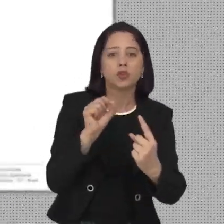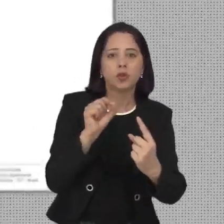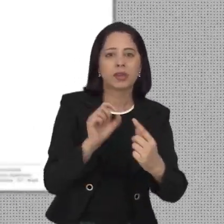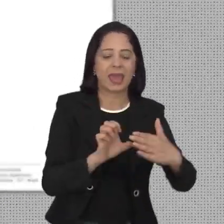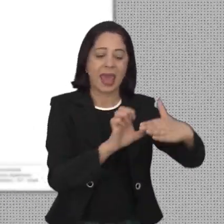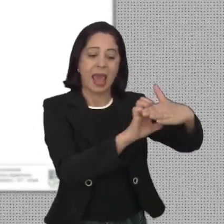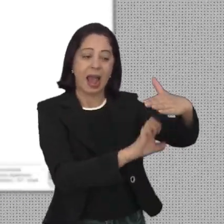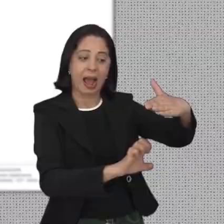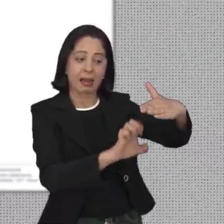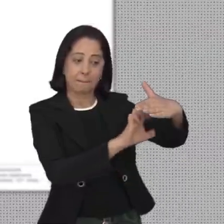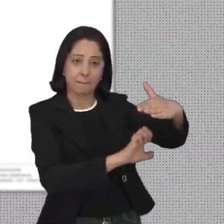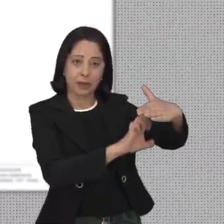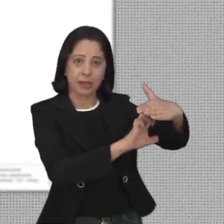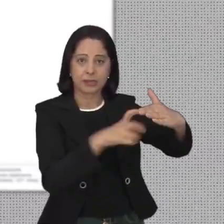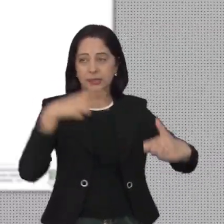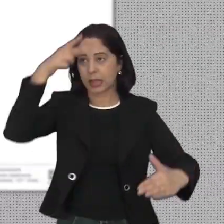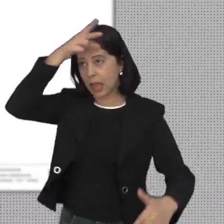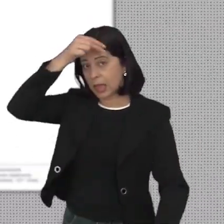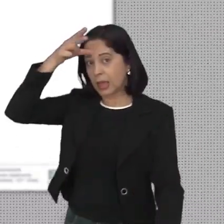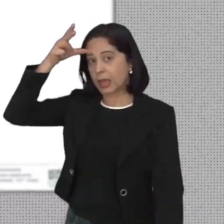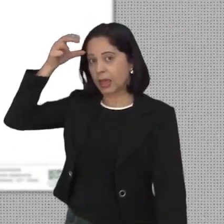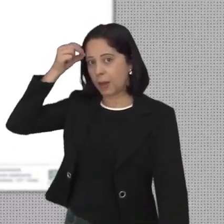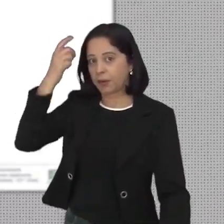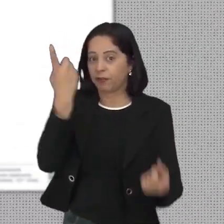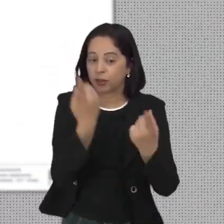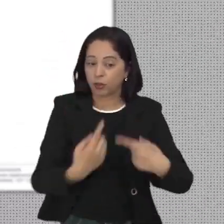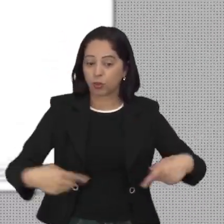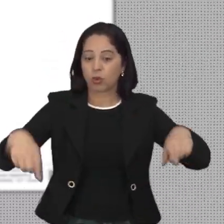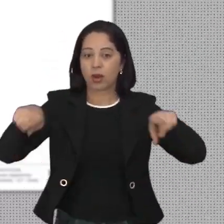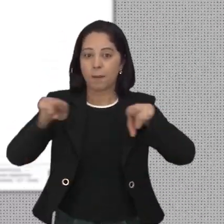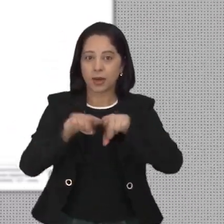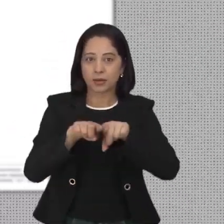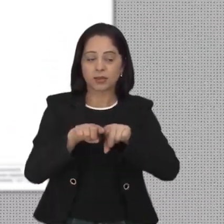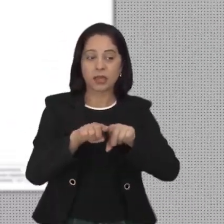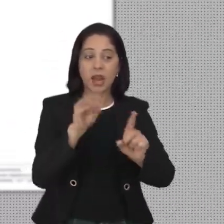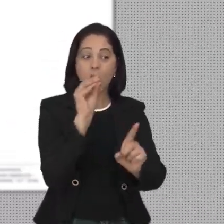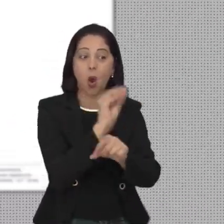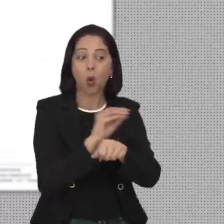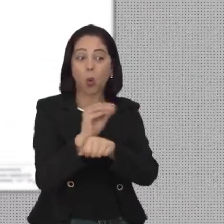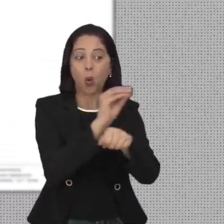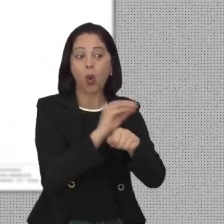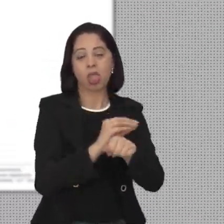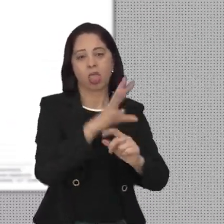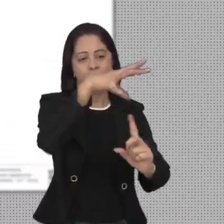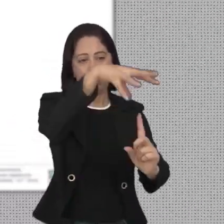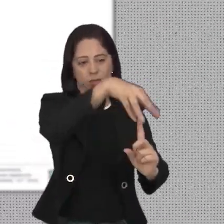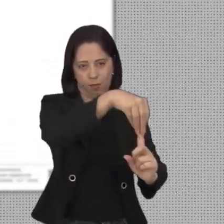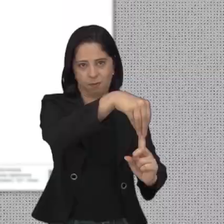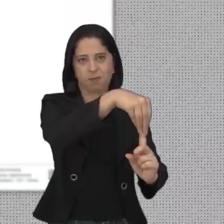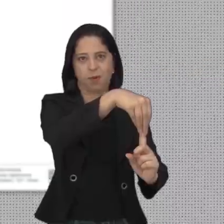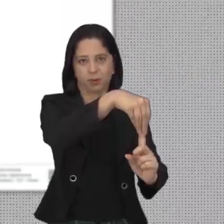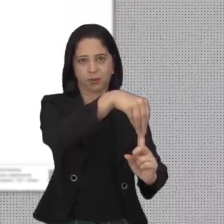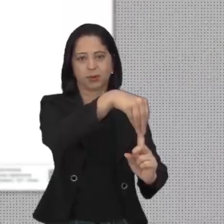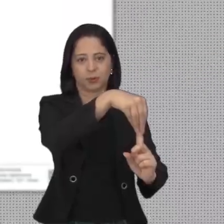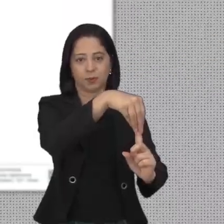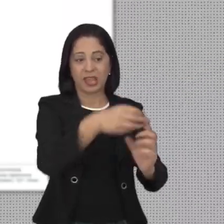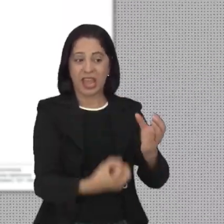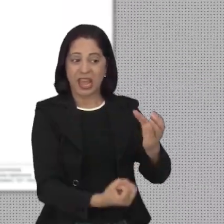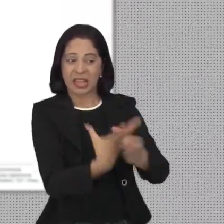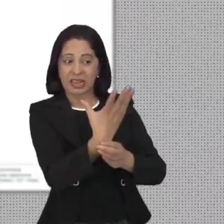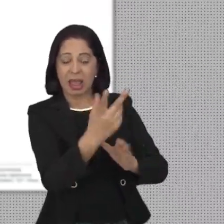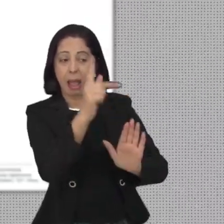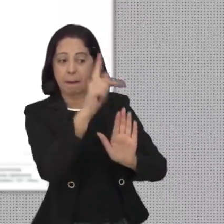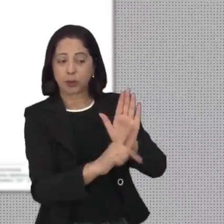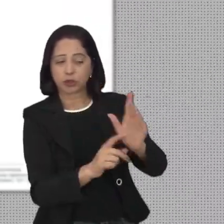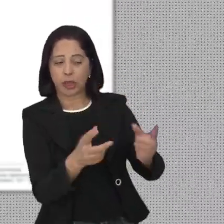programa para permitir que empresas privadas adotem um ponto de ônibus e desenvolvam projetos